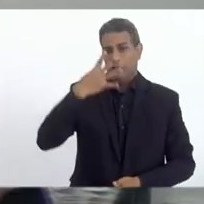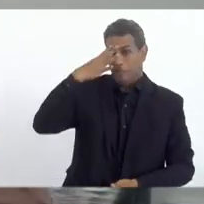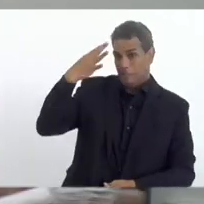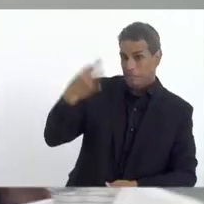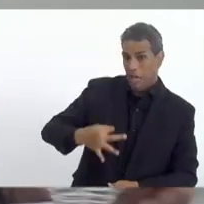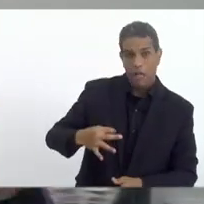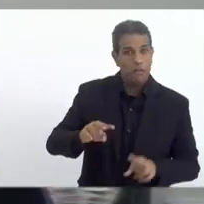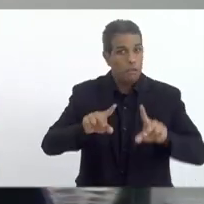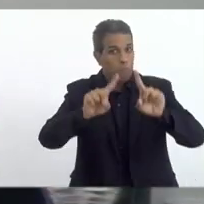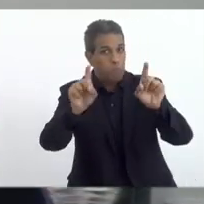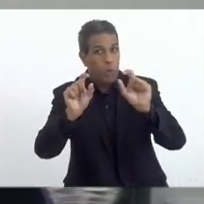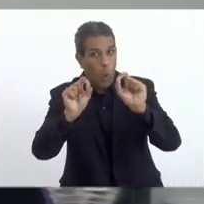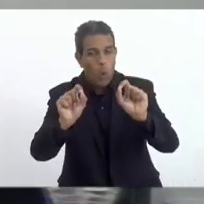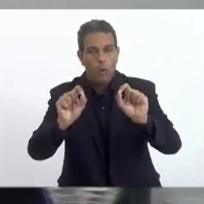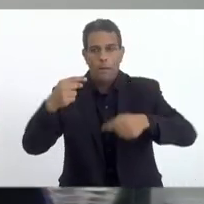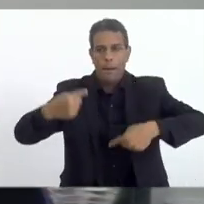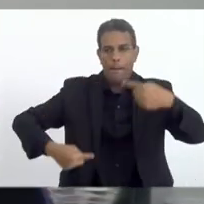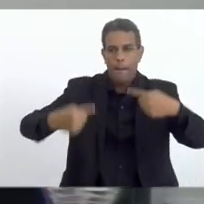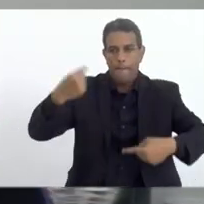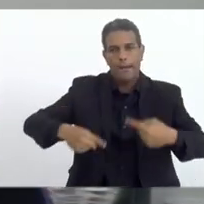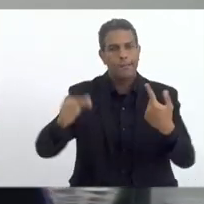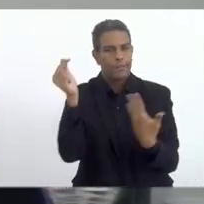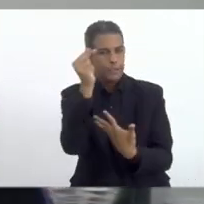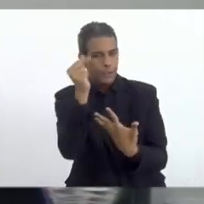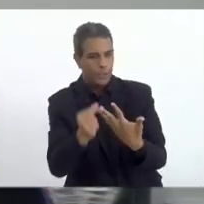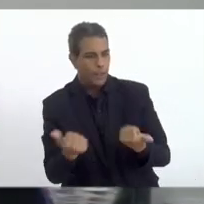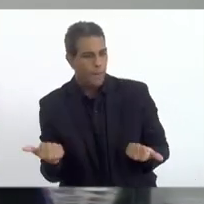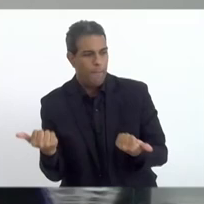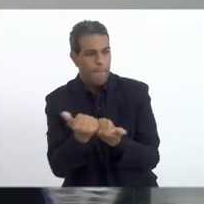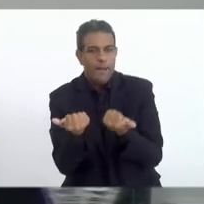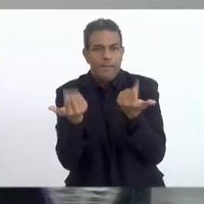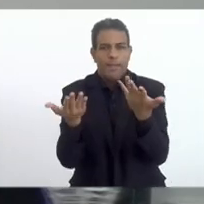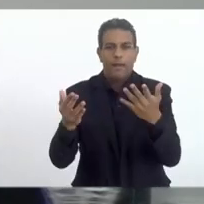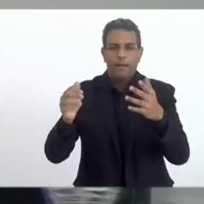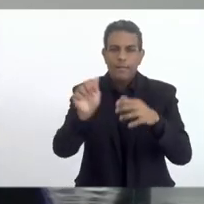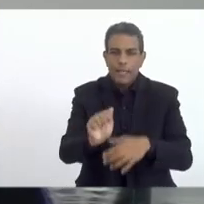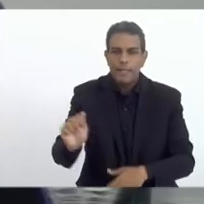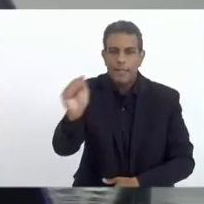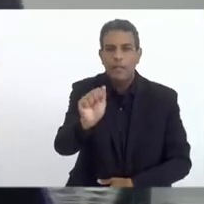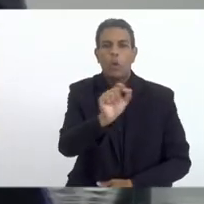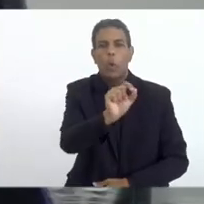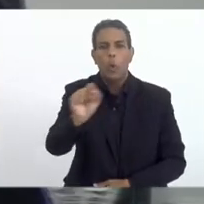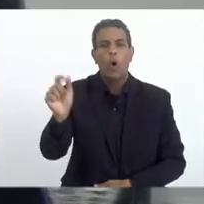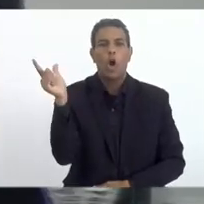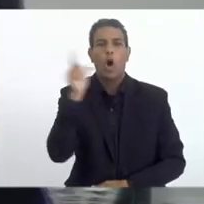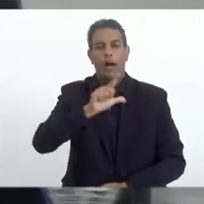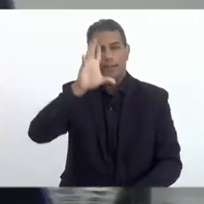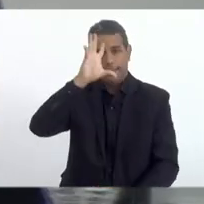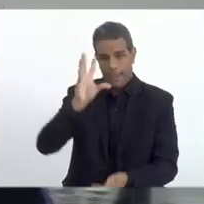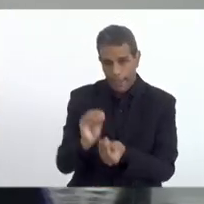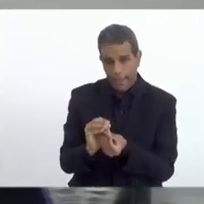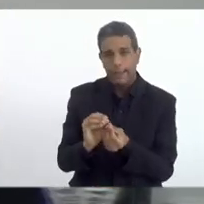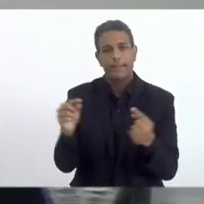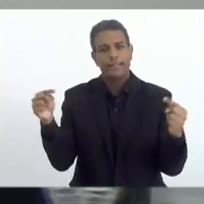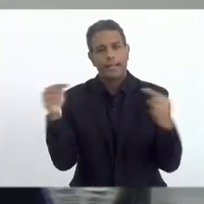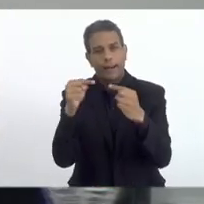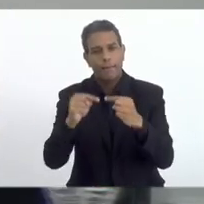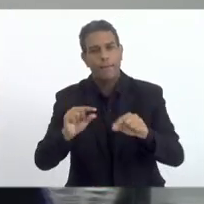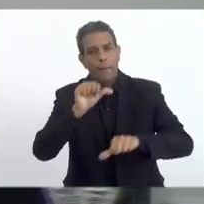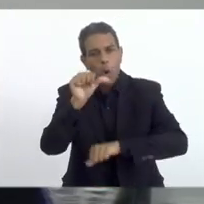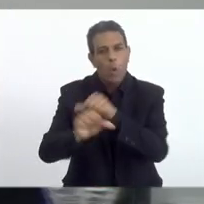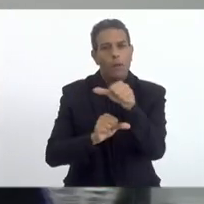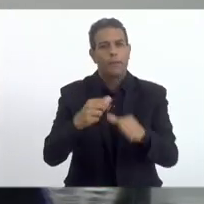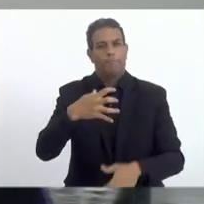aqui do pleito das associações, né, e dos servidores, a